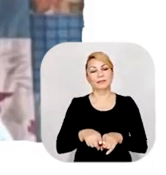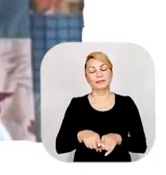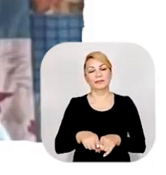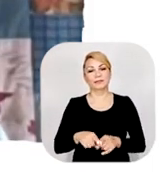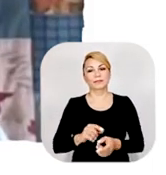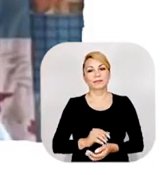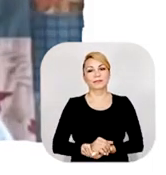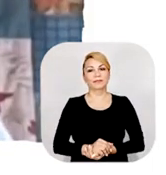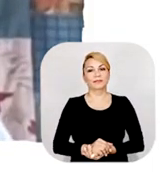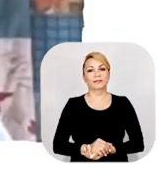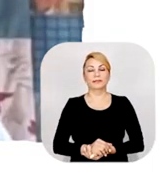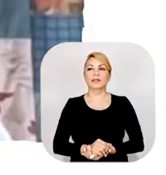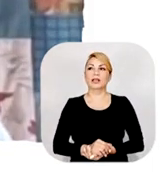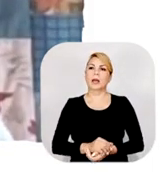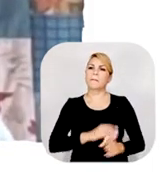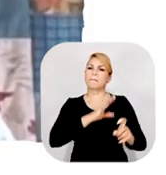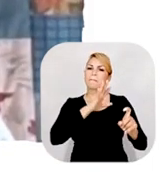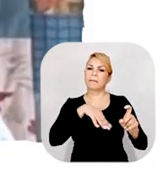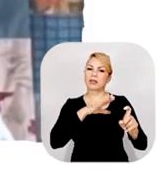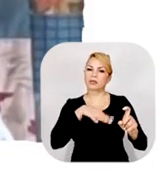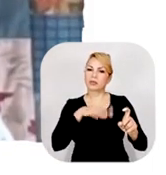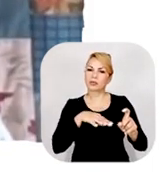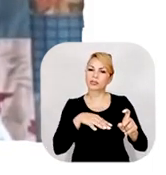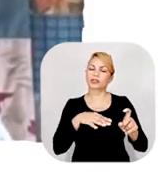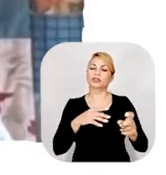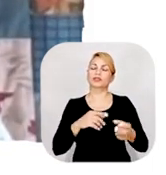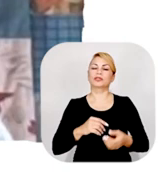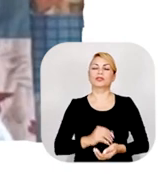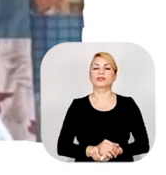aspectos da mitologia.